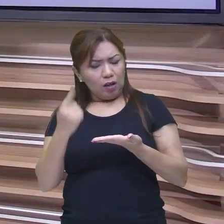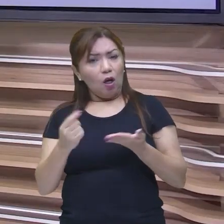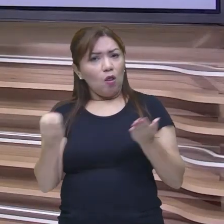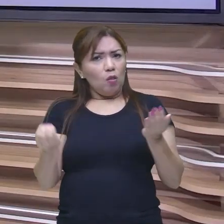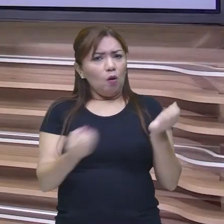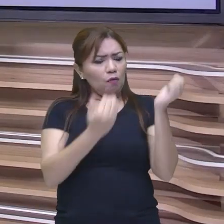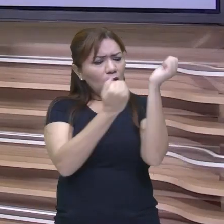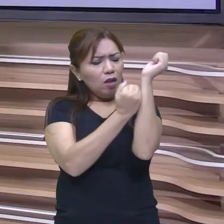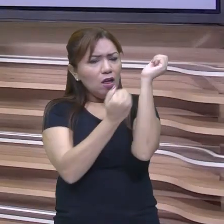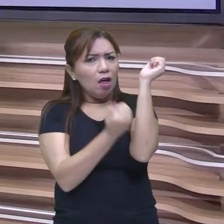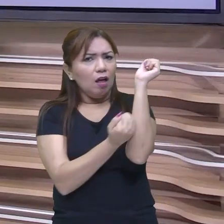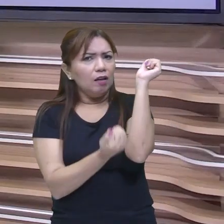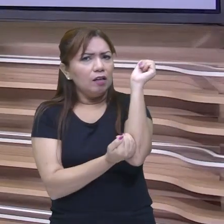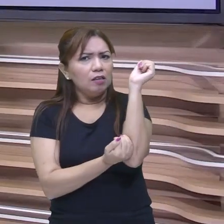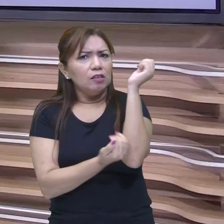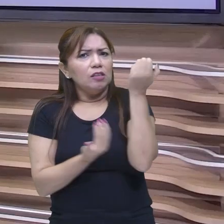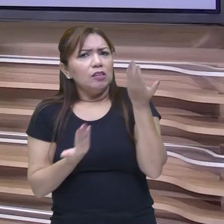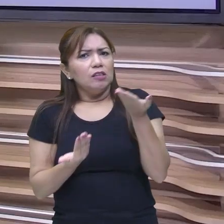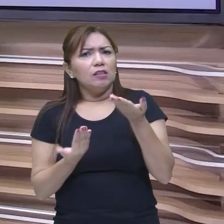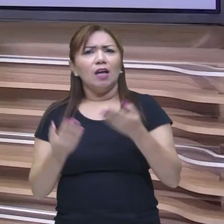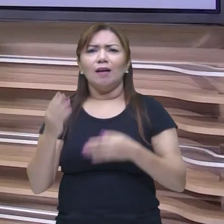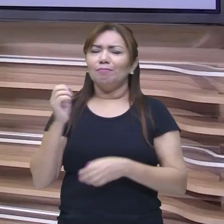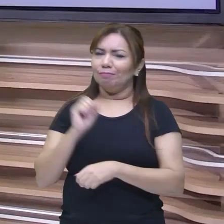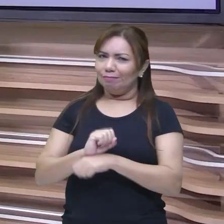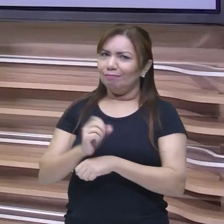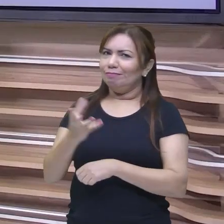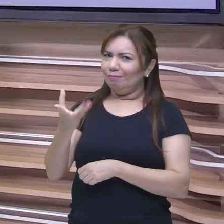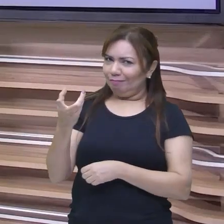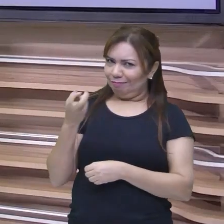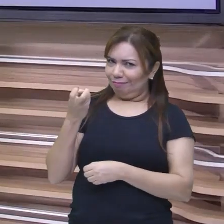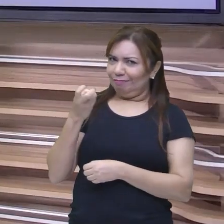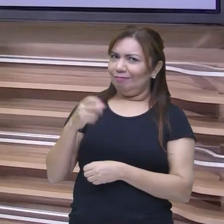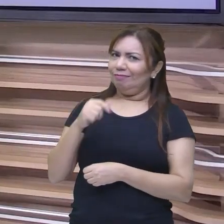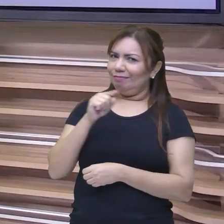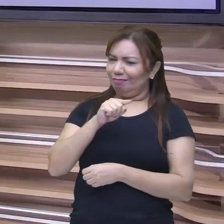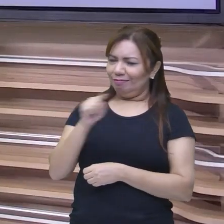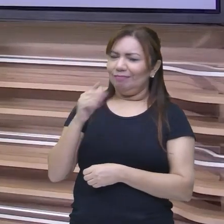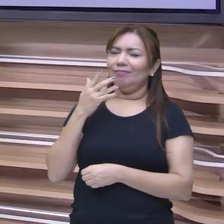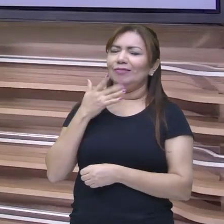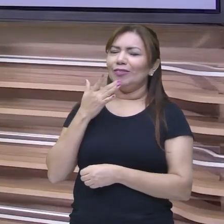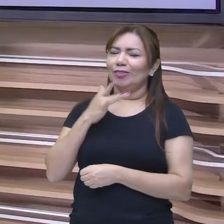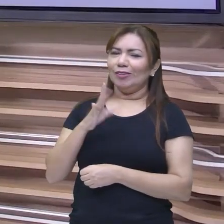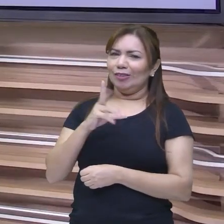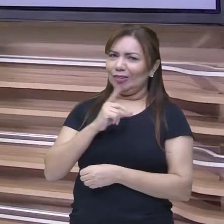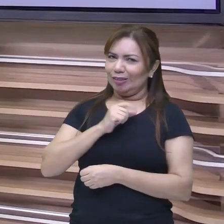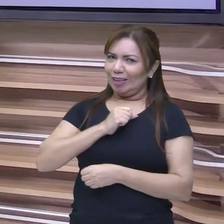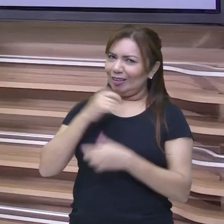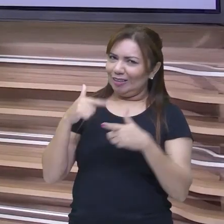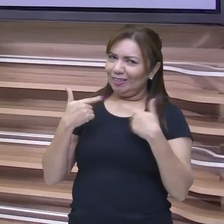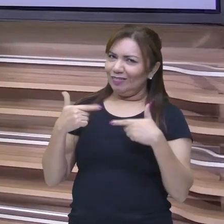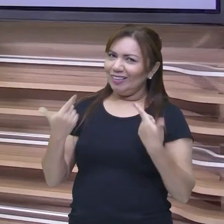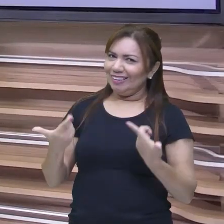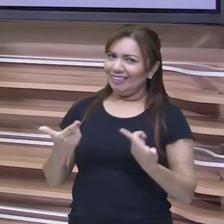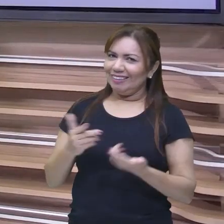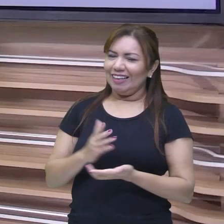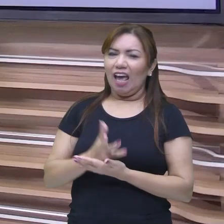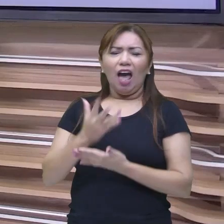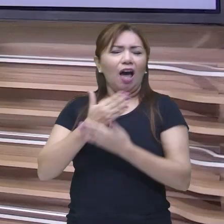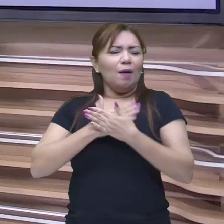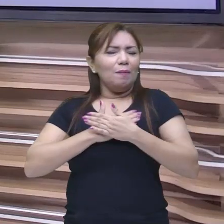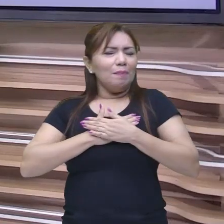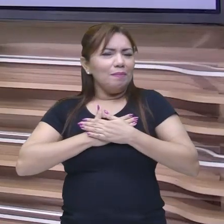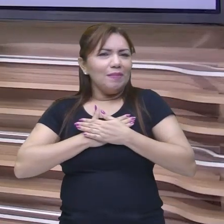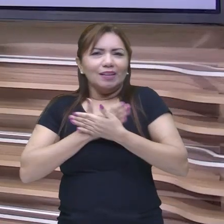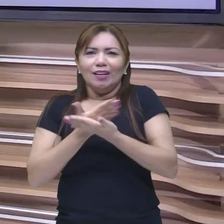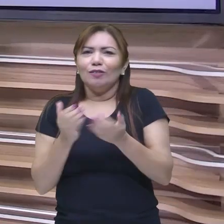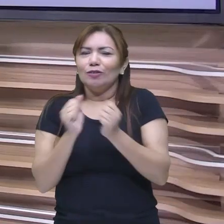receitas. Espero que essa aprendizagem tenha sido de uma forma muito gostosa e muito divertida. Eu amei estar